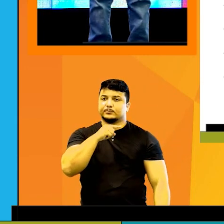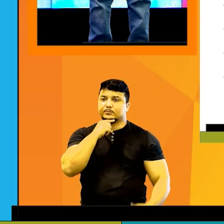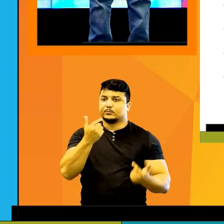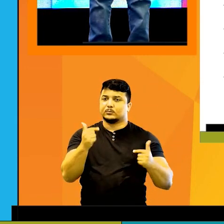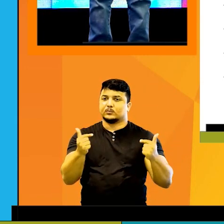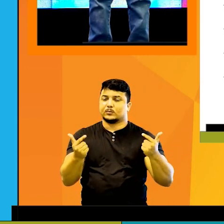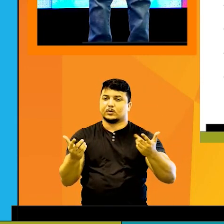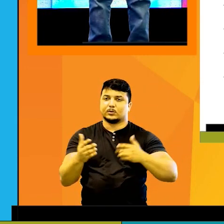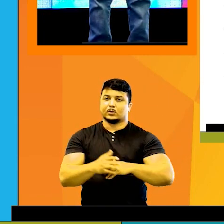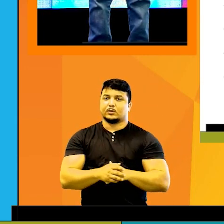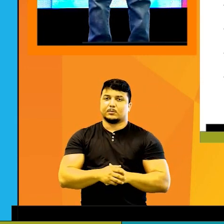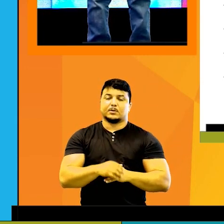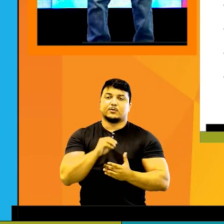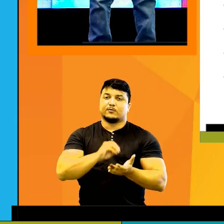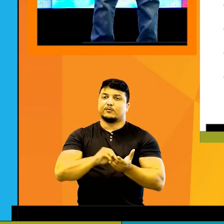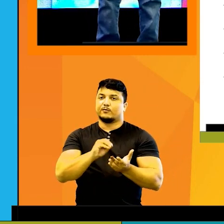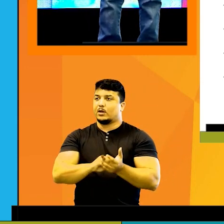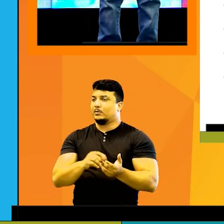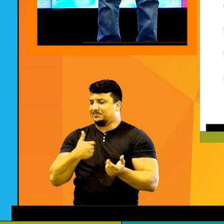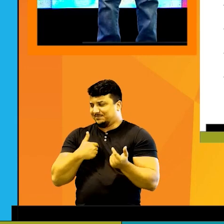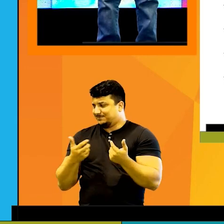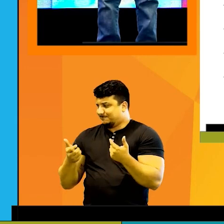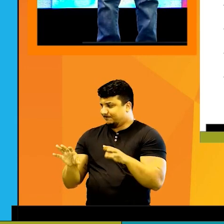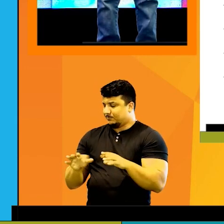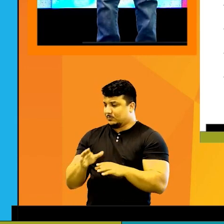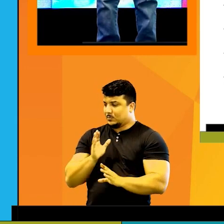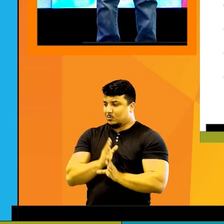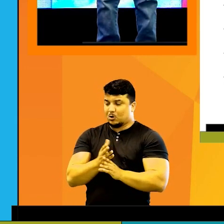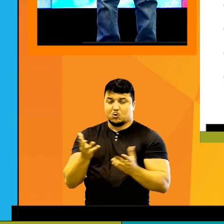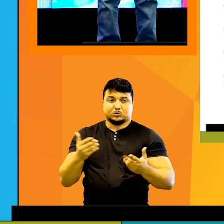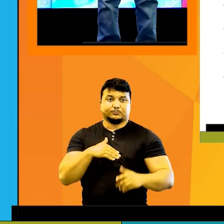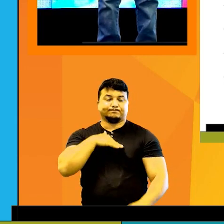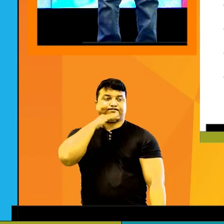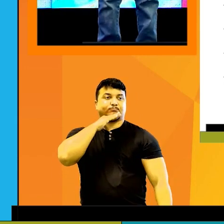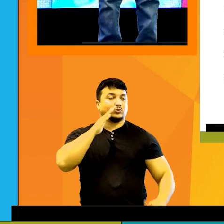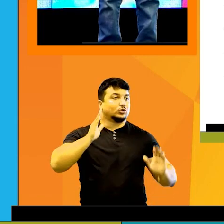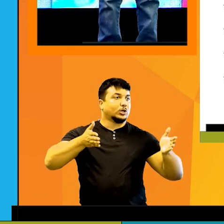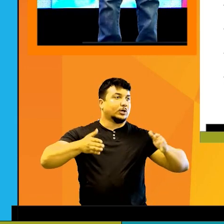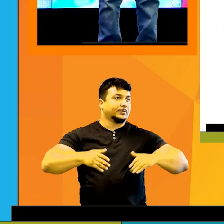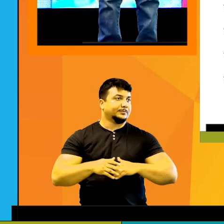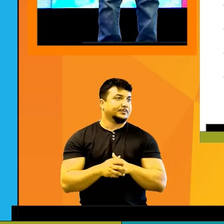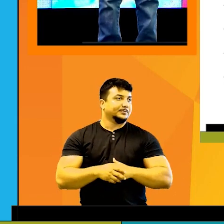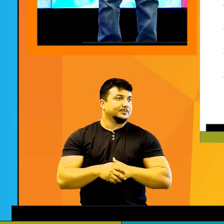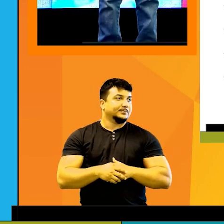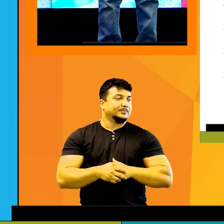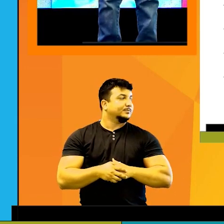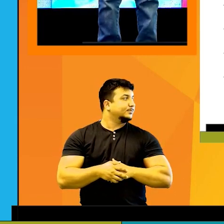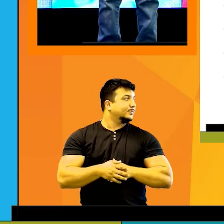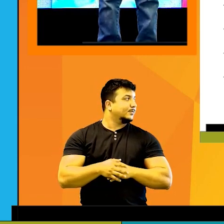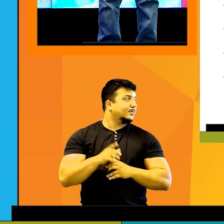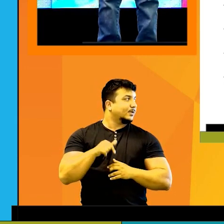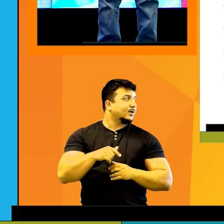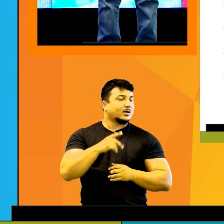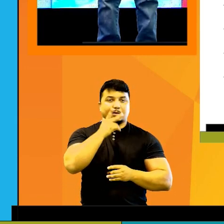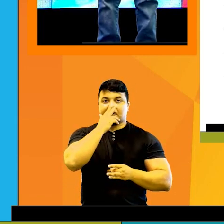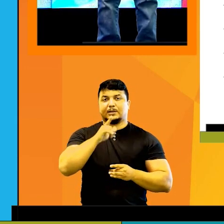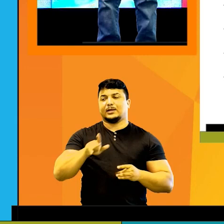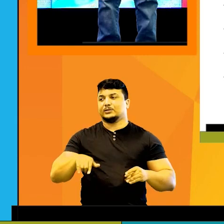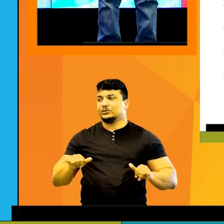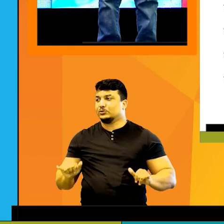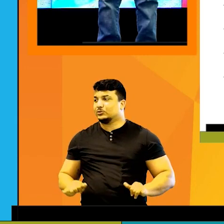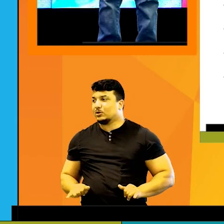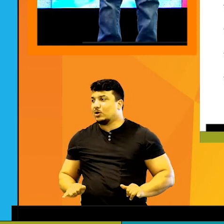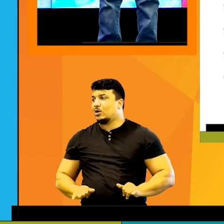Em algum pontinho vai faltar. Então não quero não, porque tu é abusada. Tu é abusada, viu? Essas abusadas